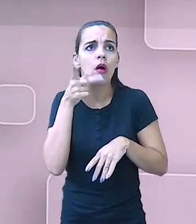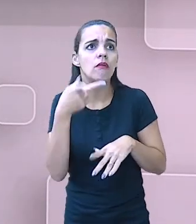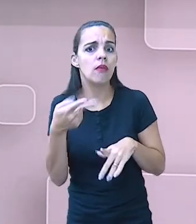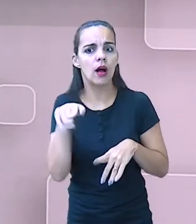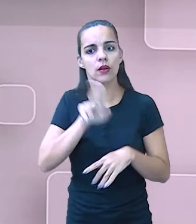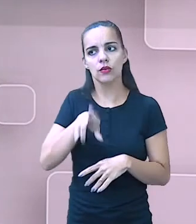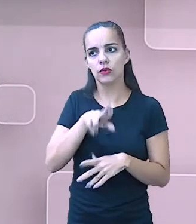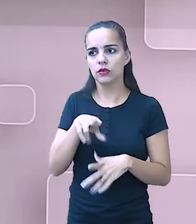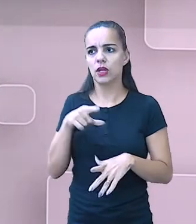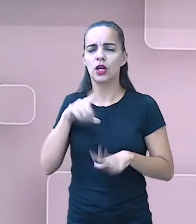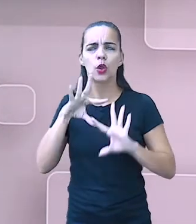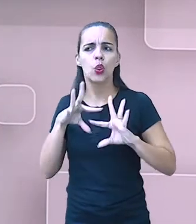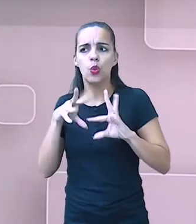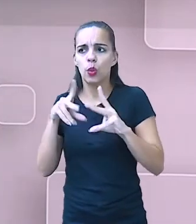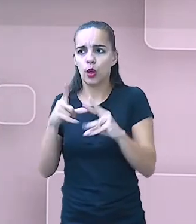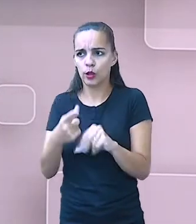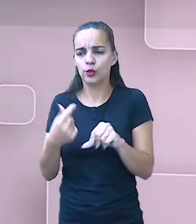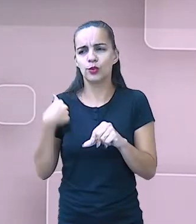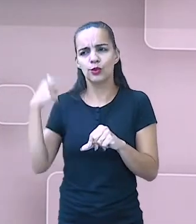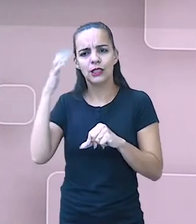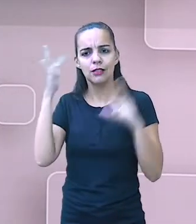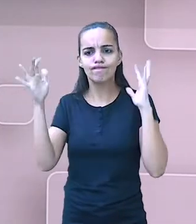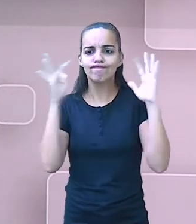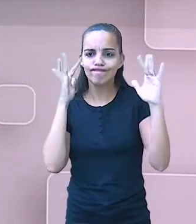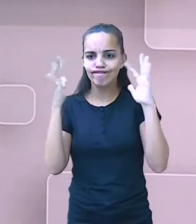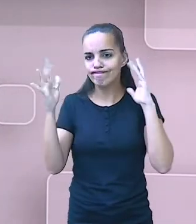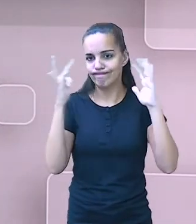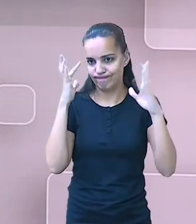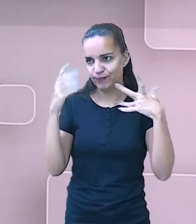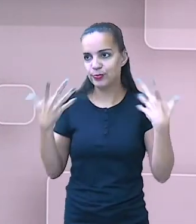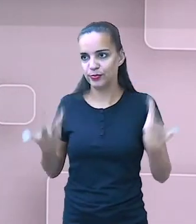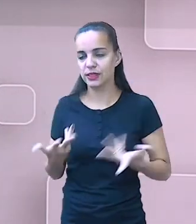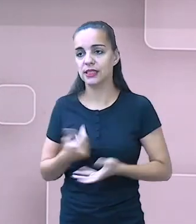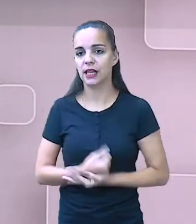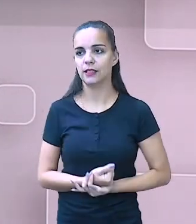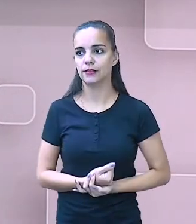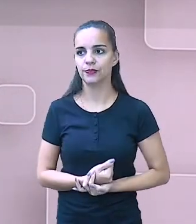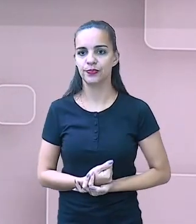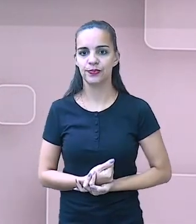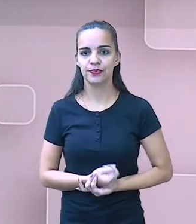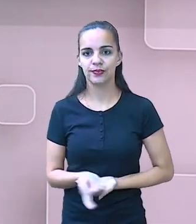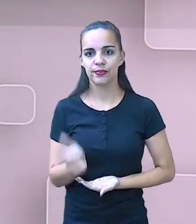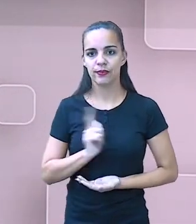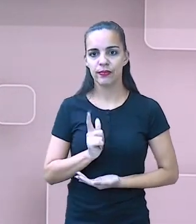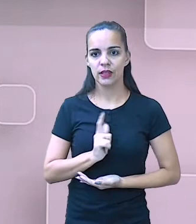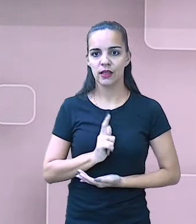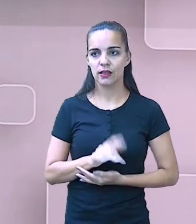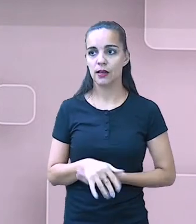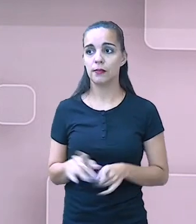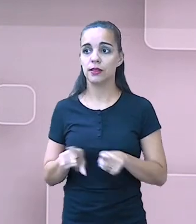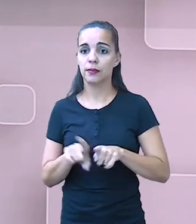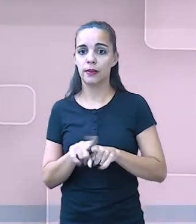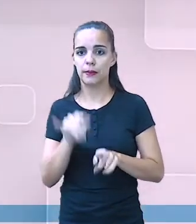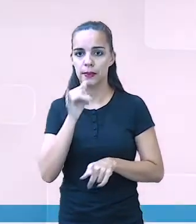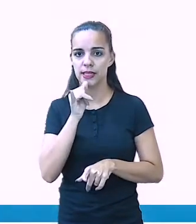que essa história tenha início, meio e fim. A gente tem então alguns exemplos, olha só.